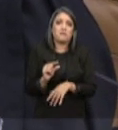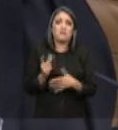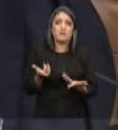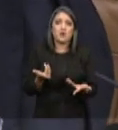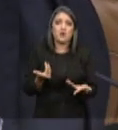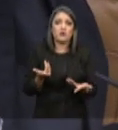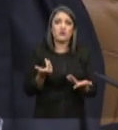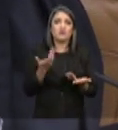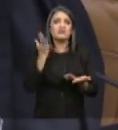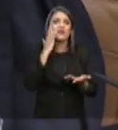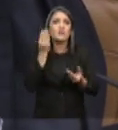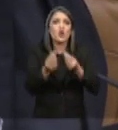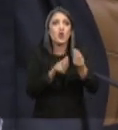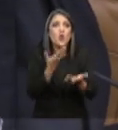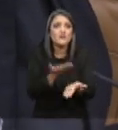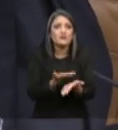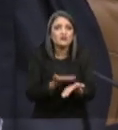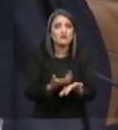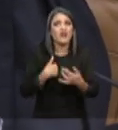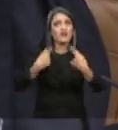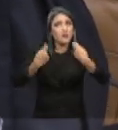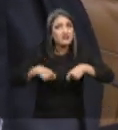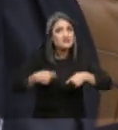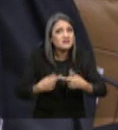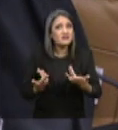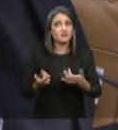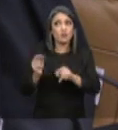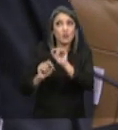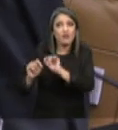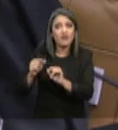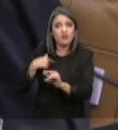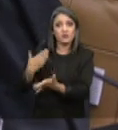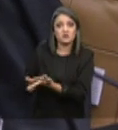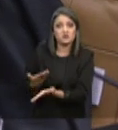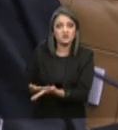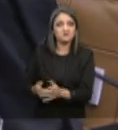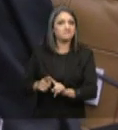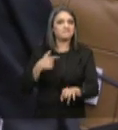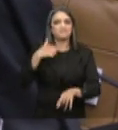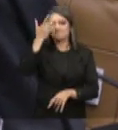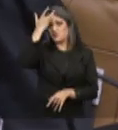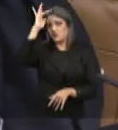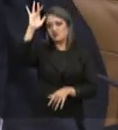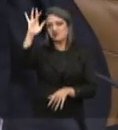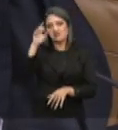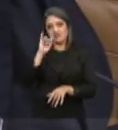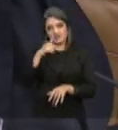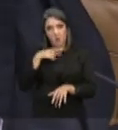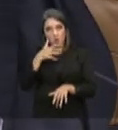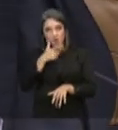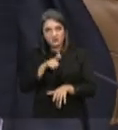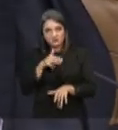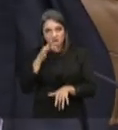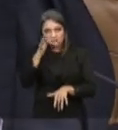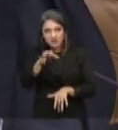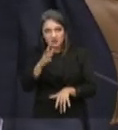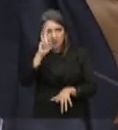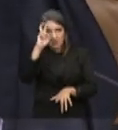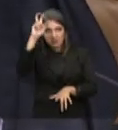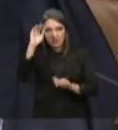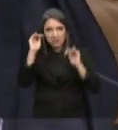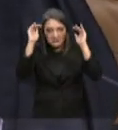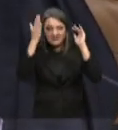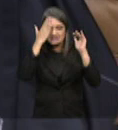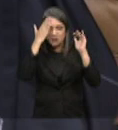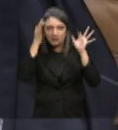como se estuda e saber que tem estudado nem isso mesmo sei se saberei bem fecho